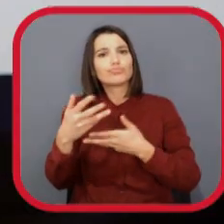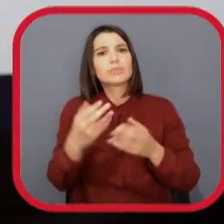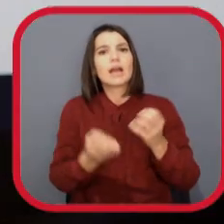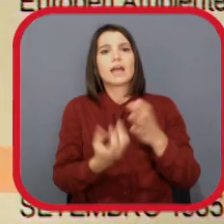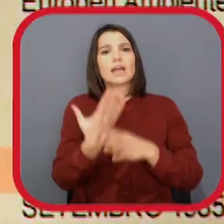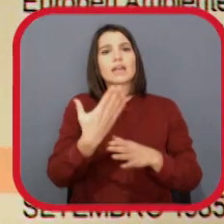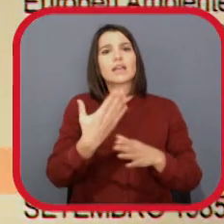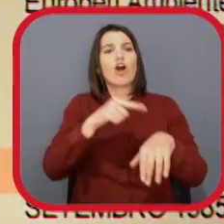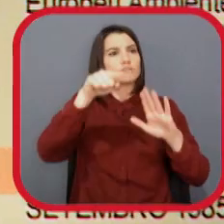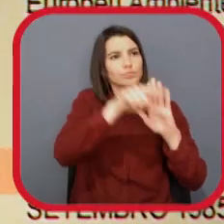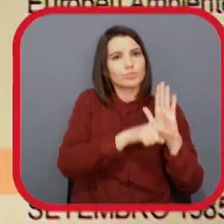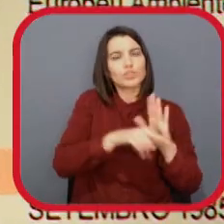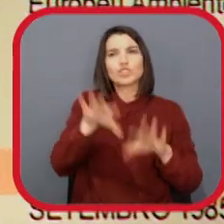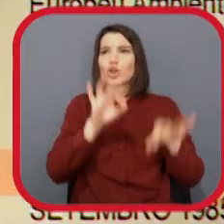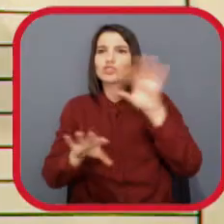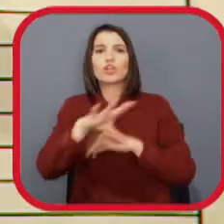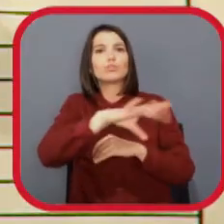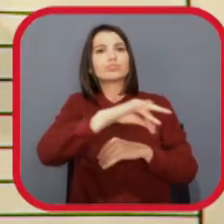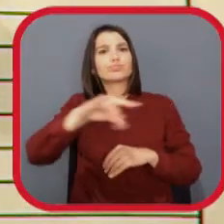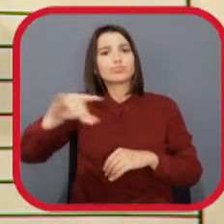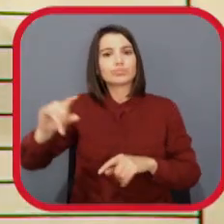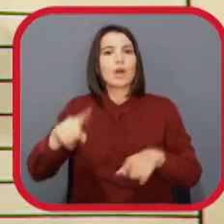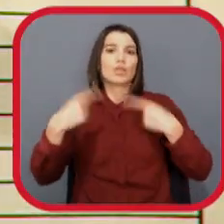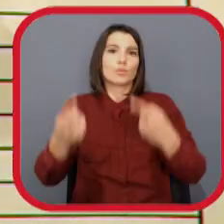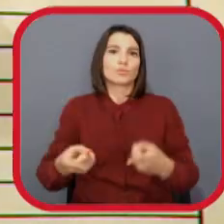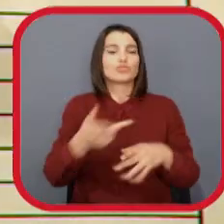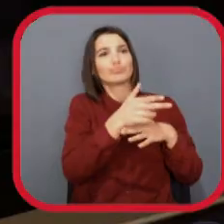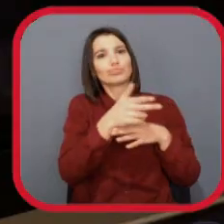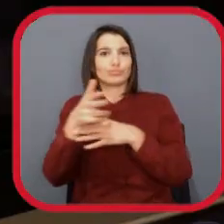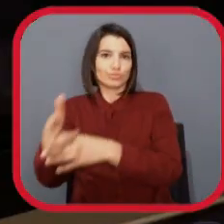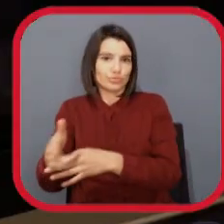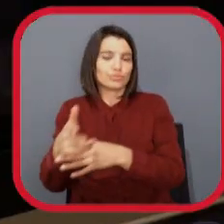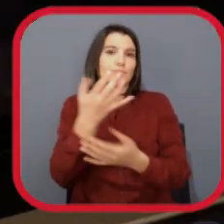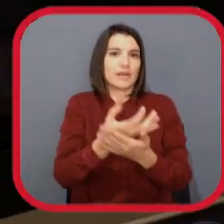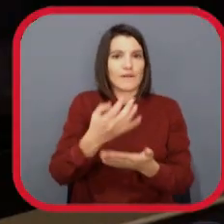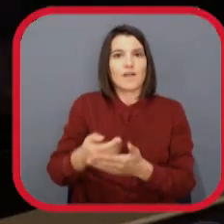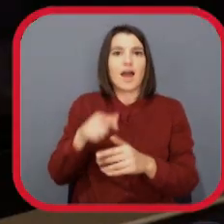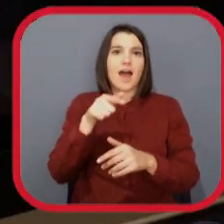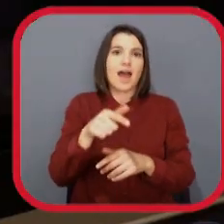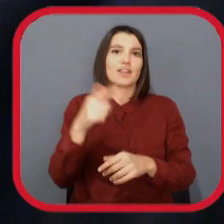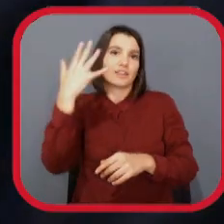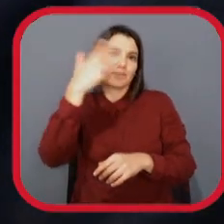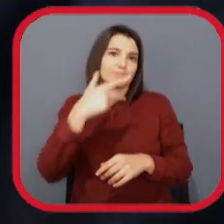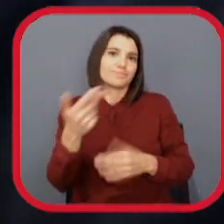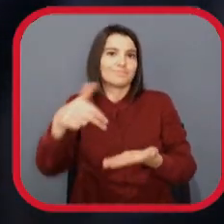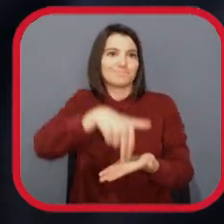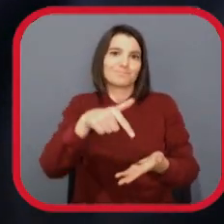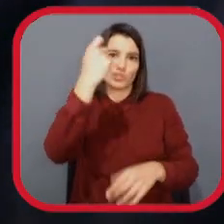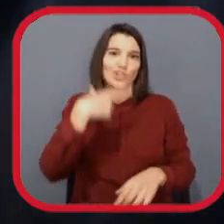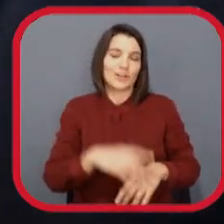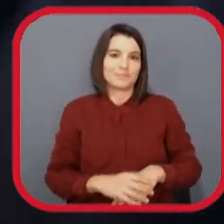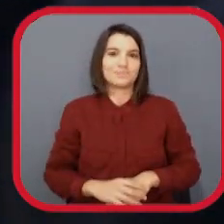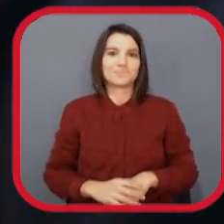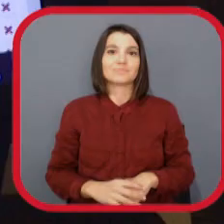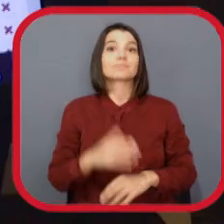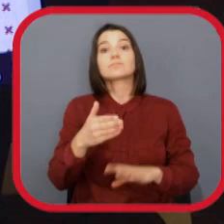contactos, criam-se alinhamentos e escolhem-se os locais que mais tarde serão percorridos pelas personagens e palco das suas